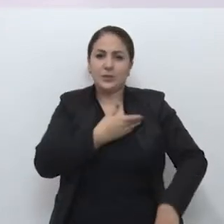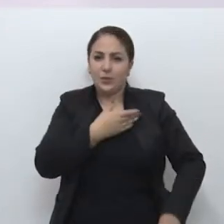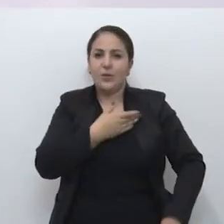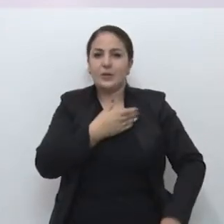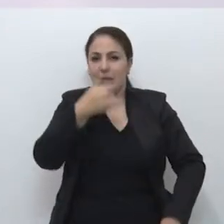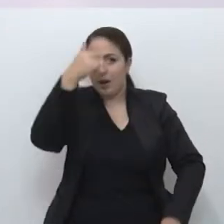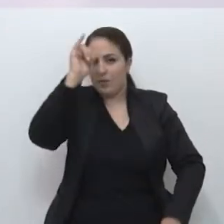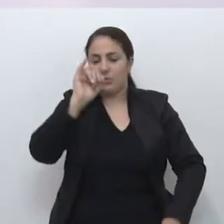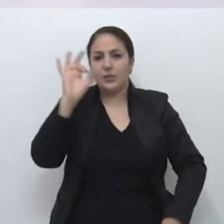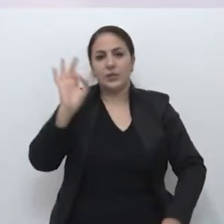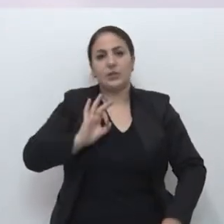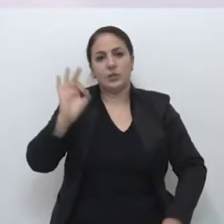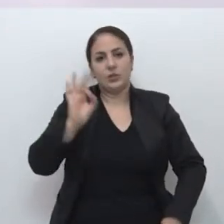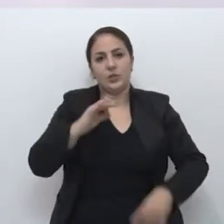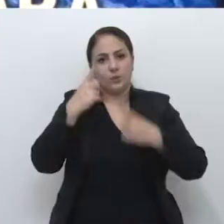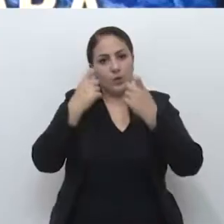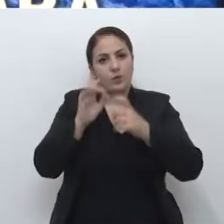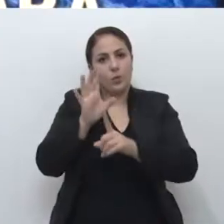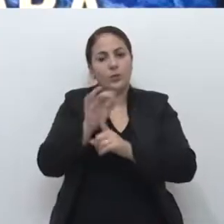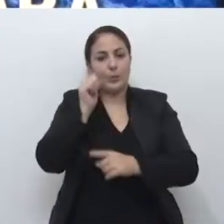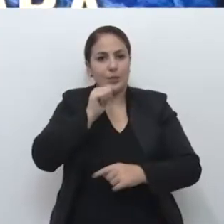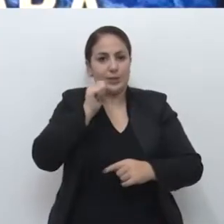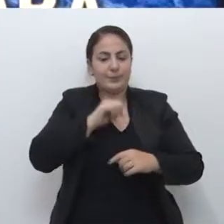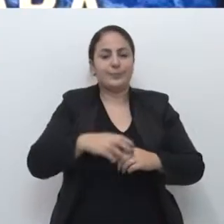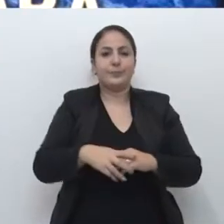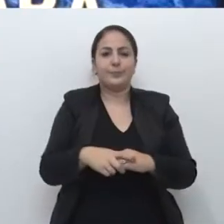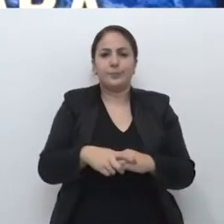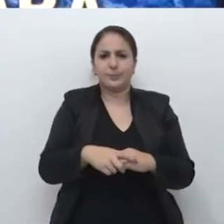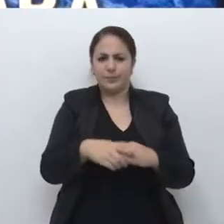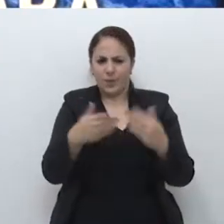vai coibir esses atos de violência contra a mulher. E não é